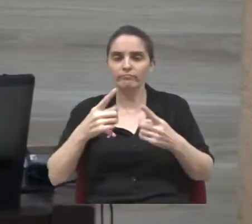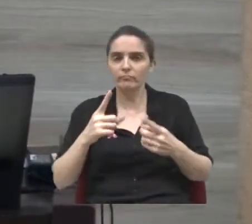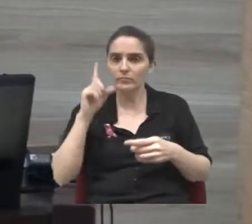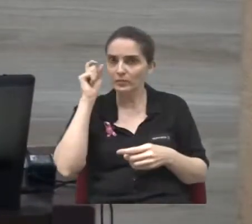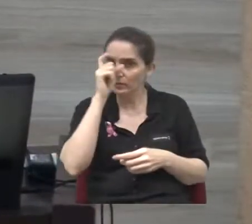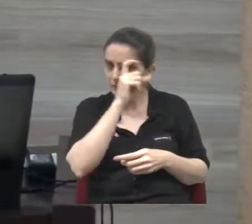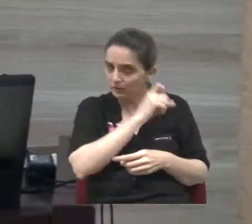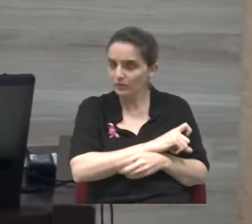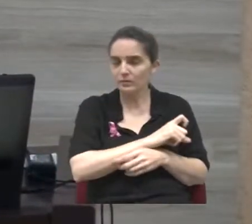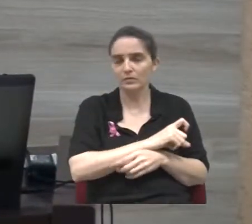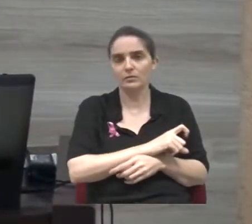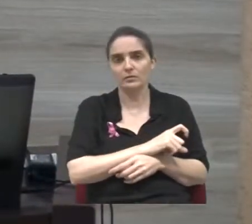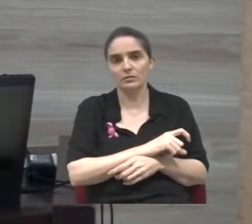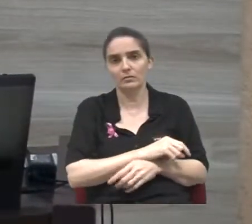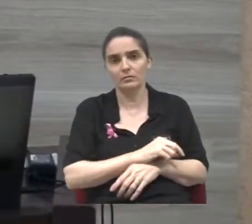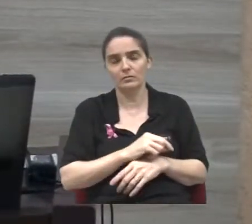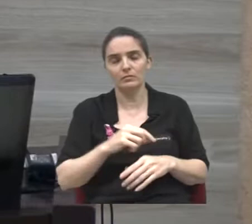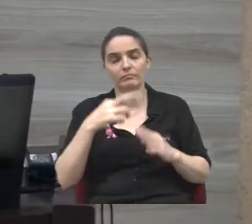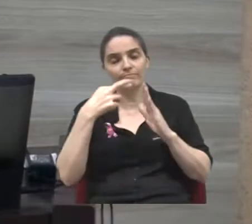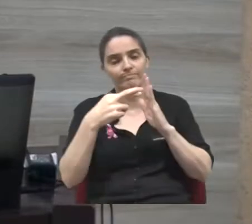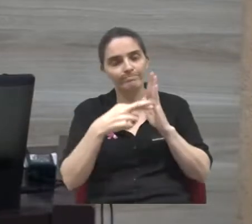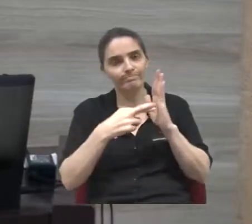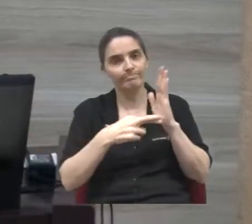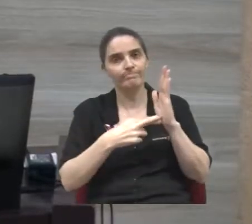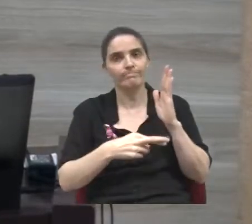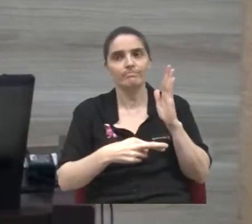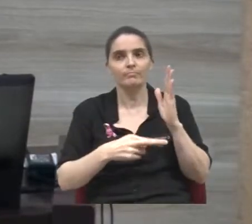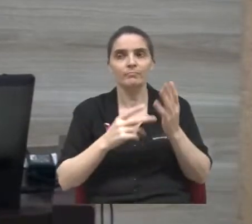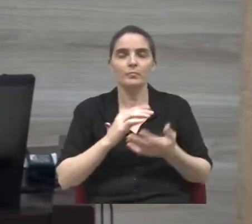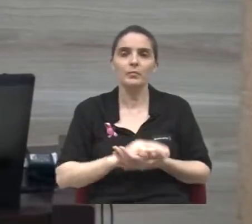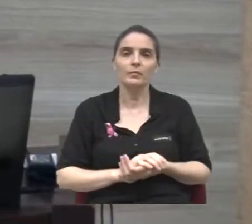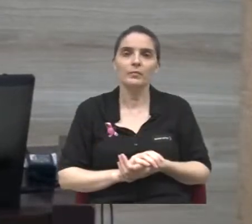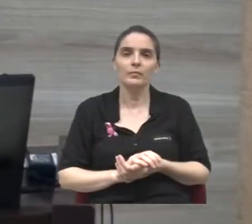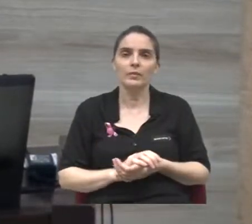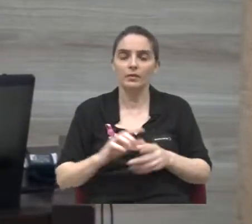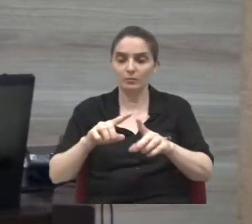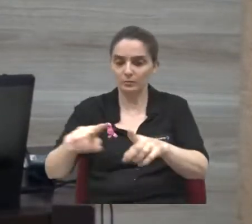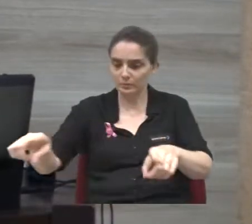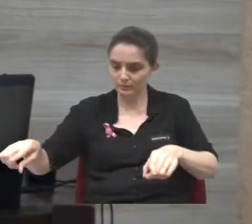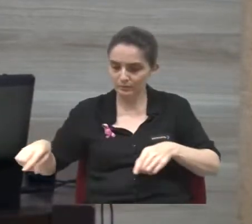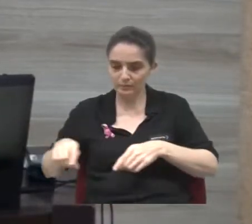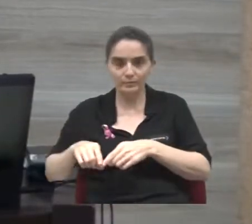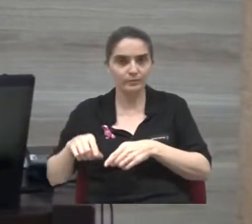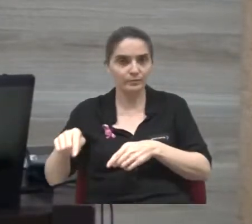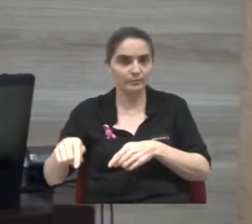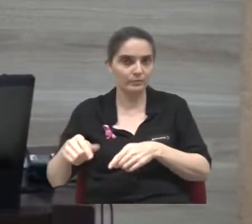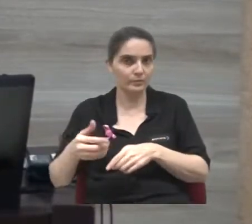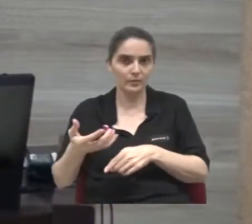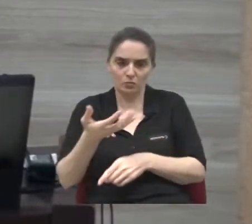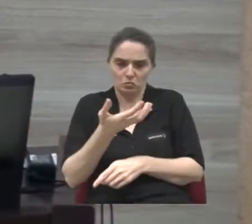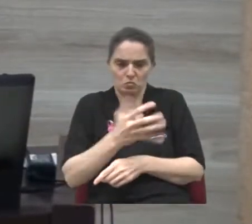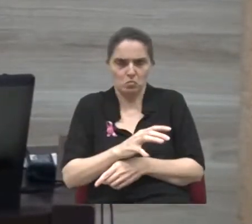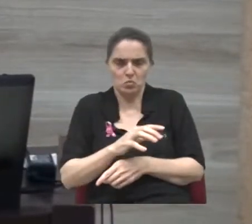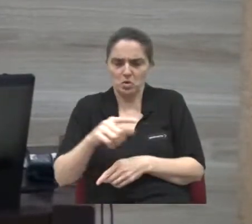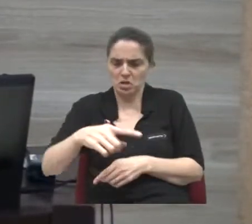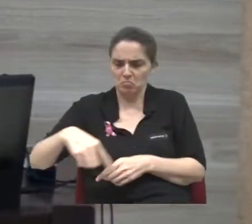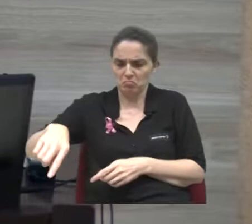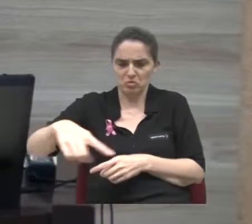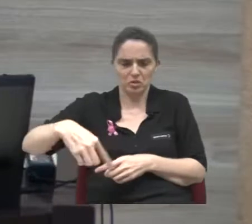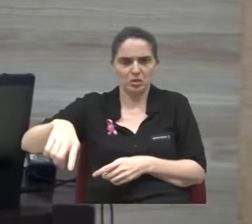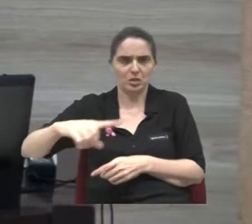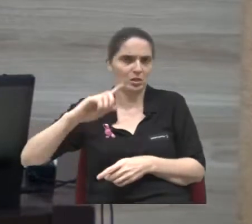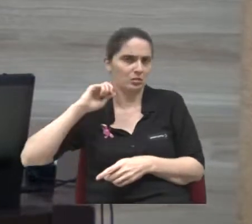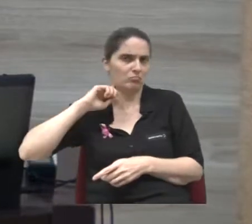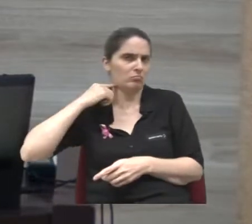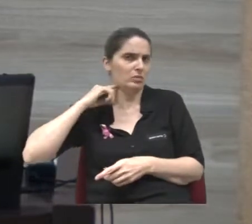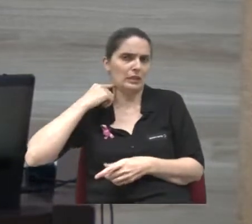uma das dificuldades de regularização. Então, o condomínio, evidentemente, ele não quer que no espaço dele lá seja deixado um pedaço de chácara,